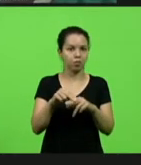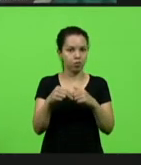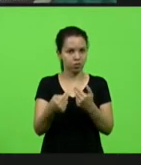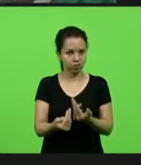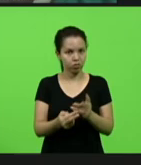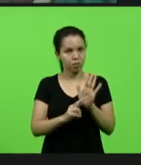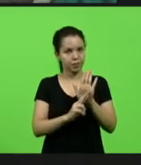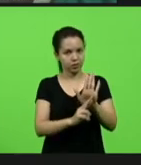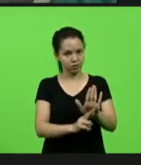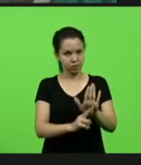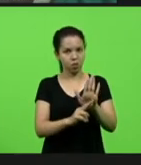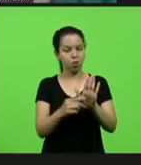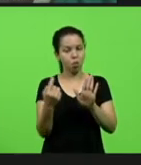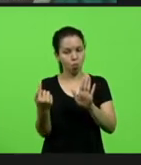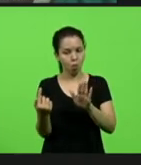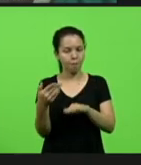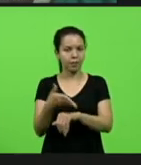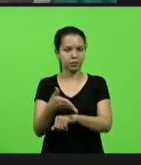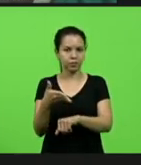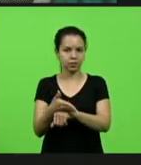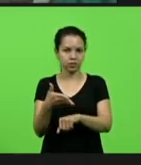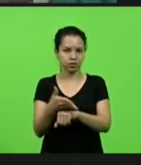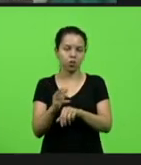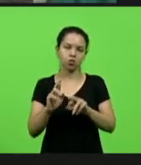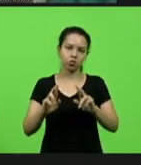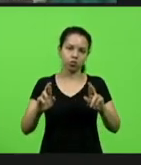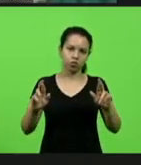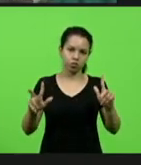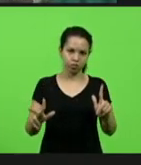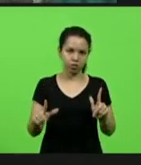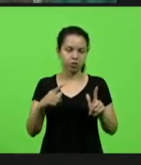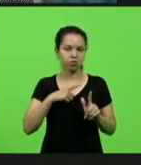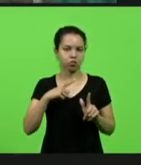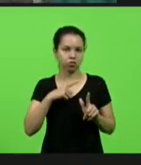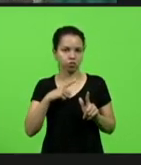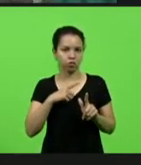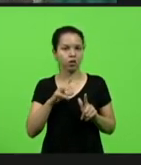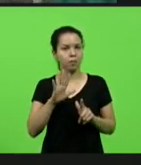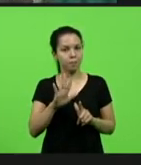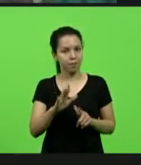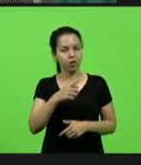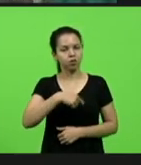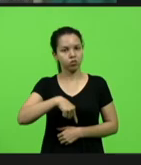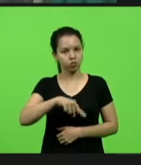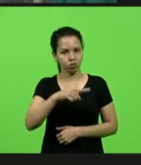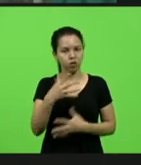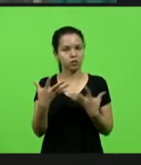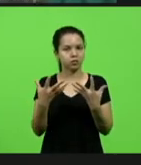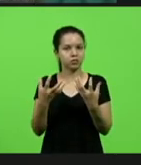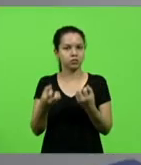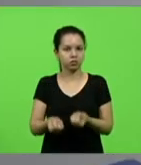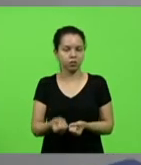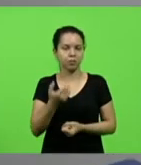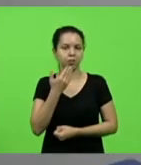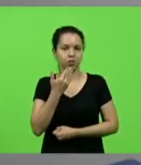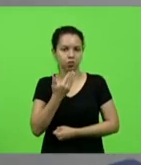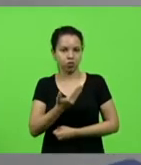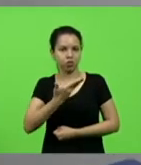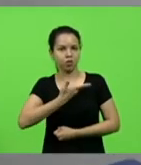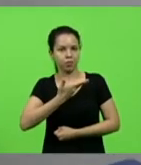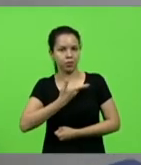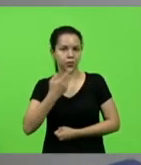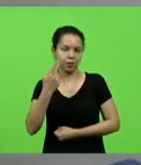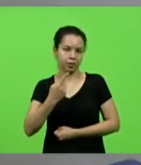uma participação que não obedeceu a este critério, mas que atendemos o pedido, de um colega